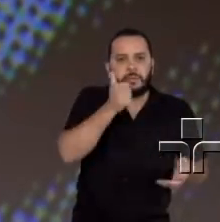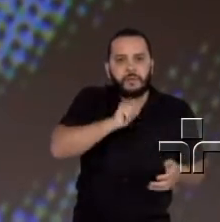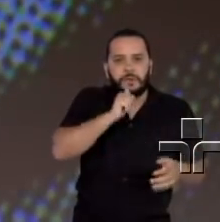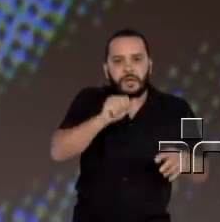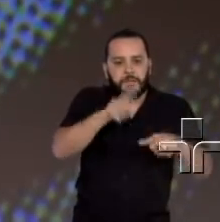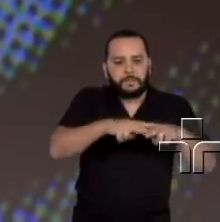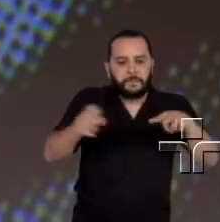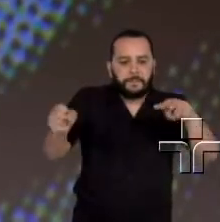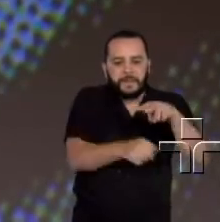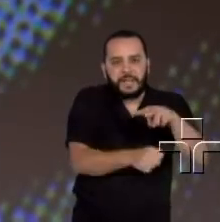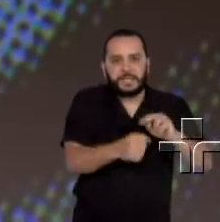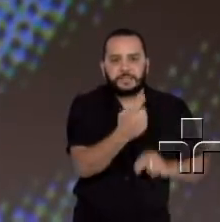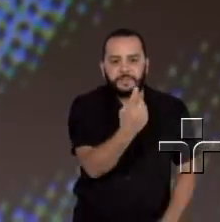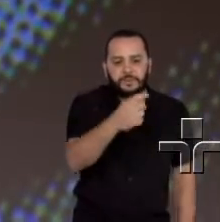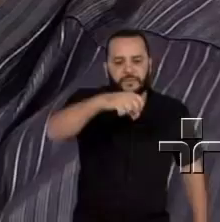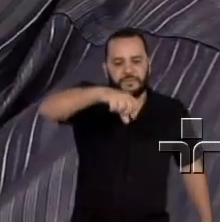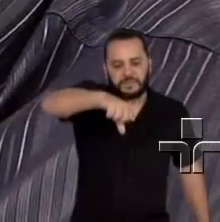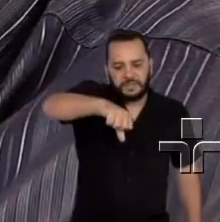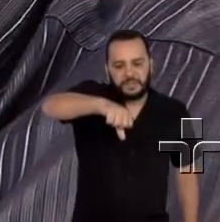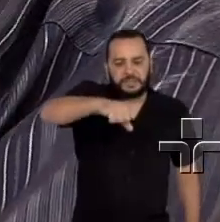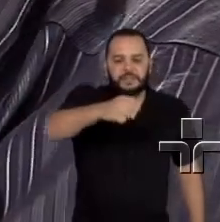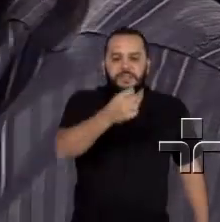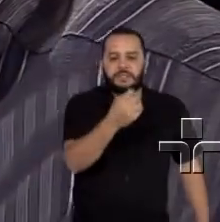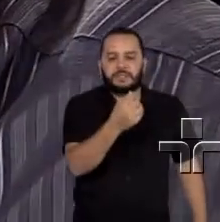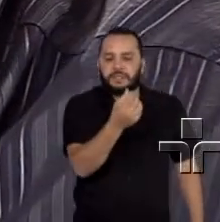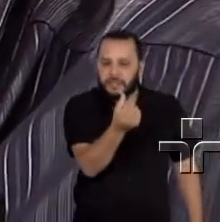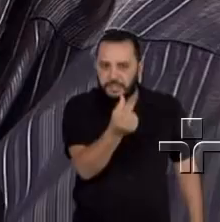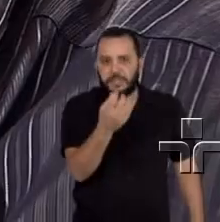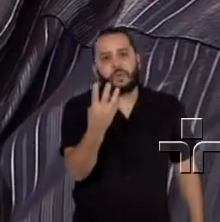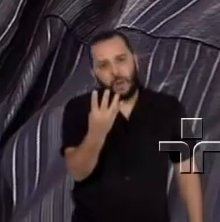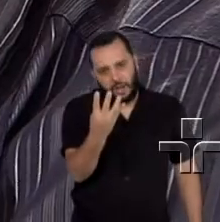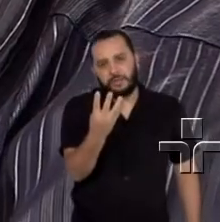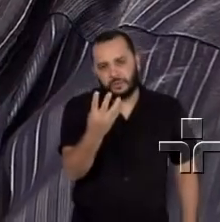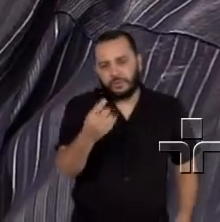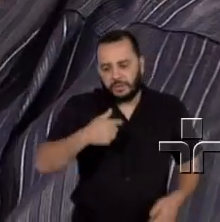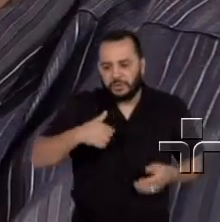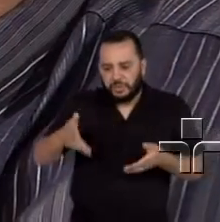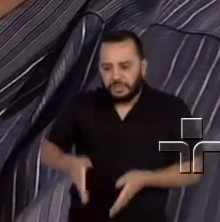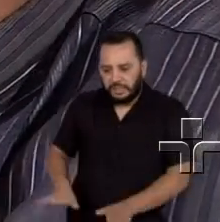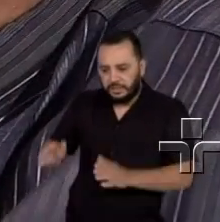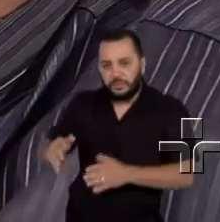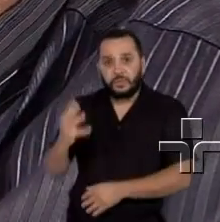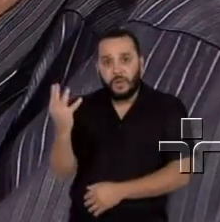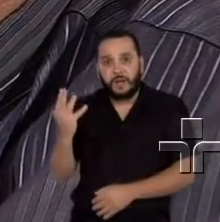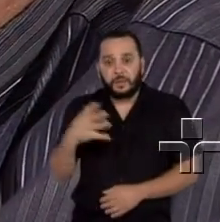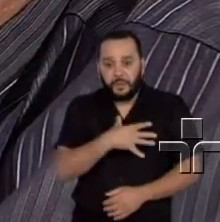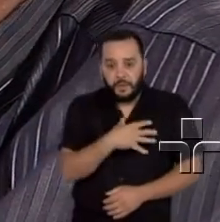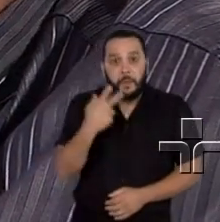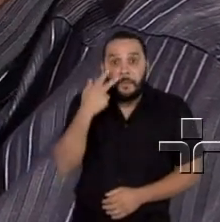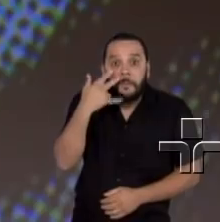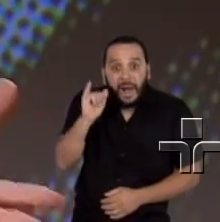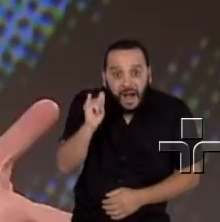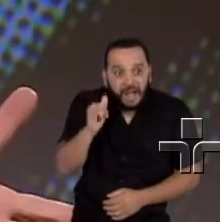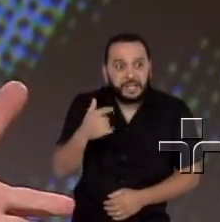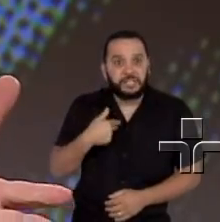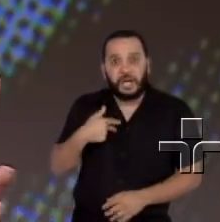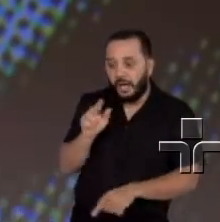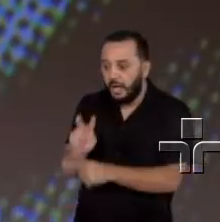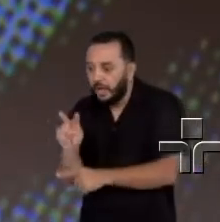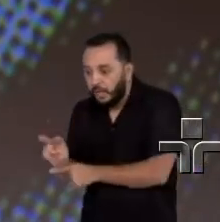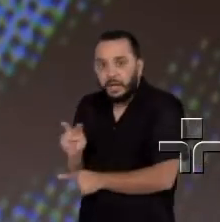Minha mãe foi presa em 64, nós 4 já éramos nascidos, e meu pai ficou com aquelas 4 crianças dentro de casa